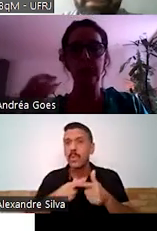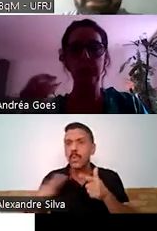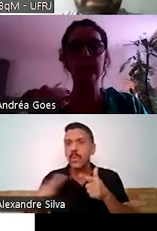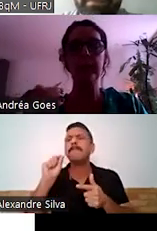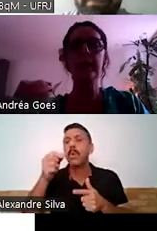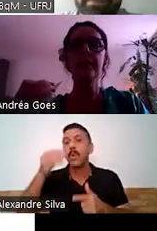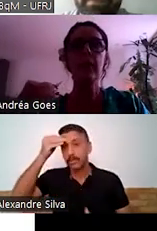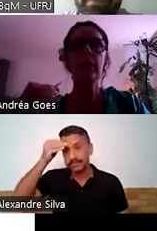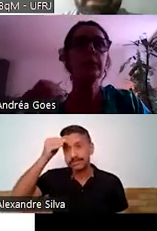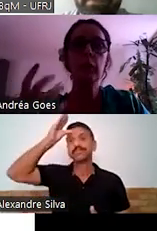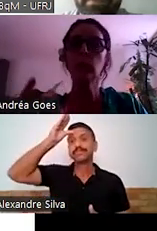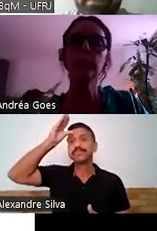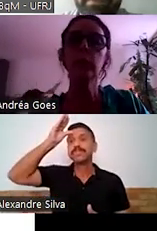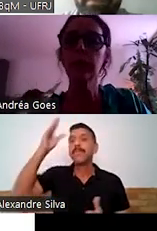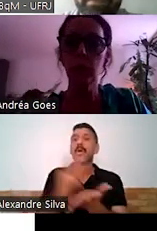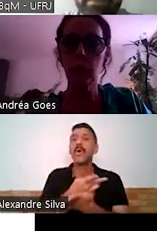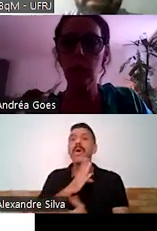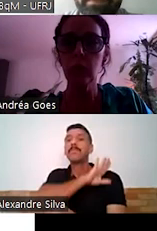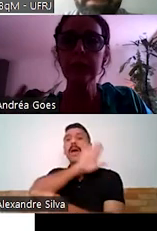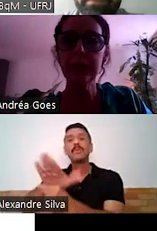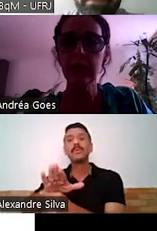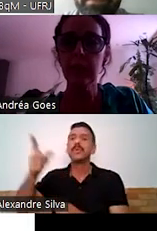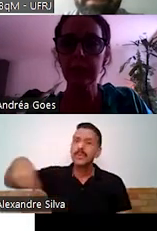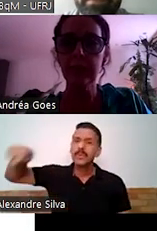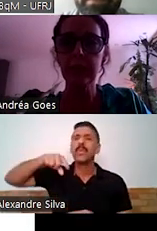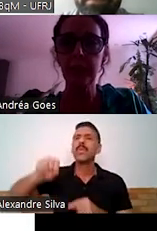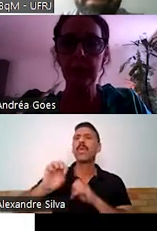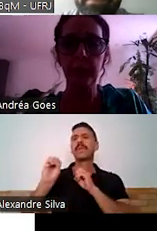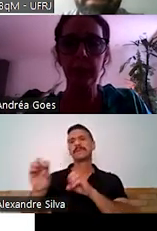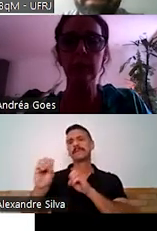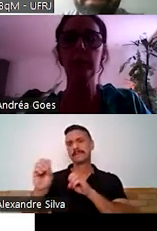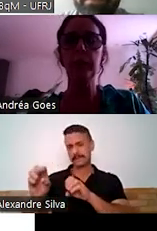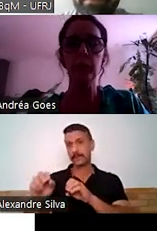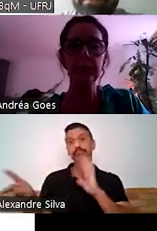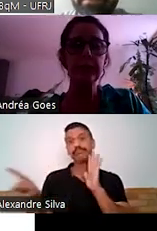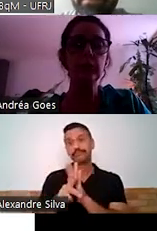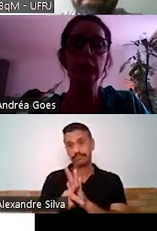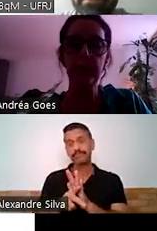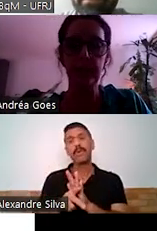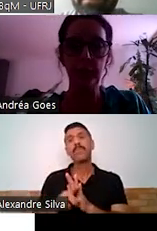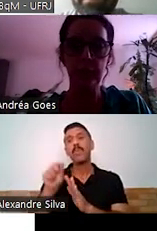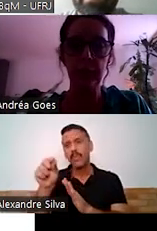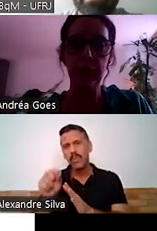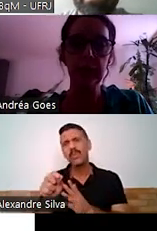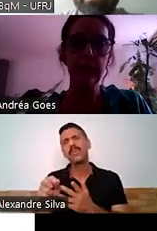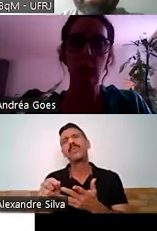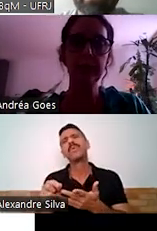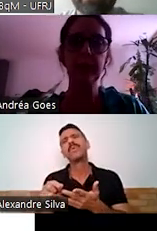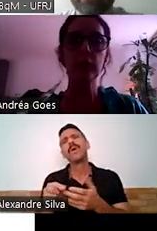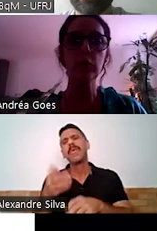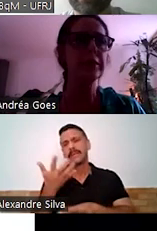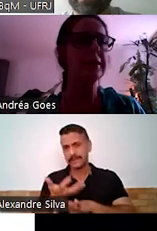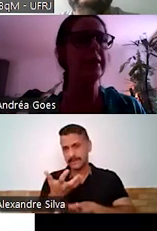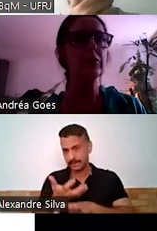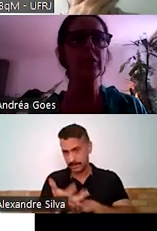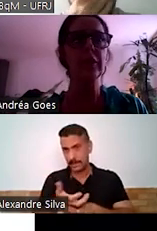epistemológicos para contribuir com o ensino dessa disciplina, para contribuir com o ensino de genética. Então, uma